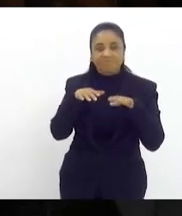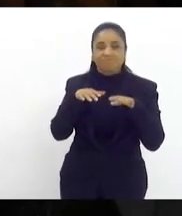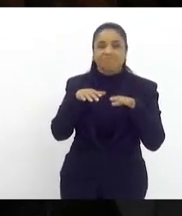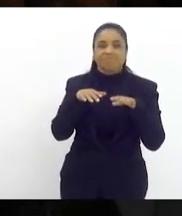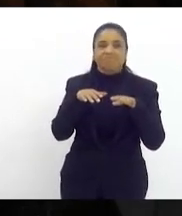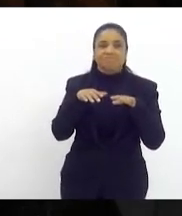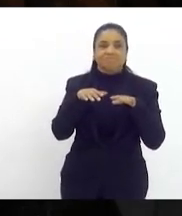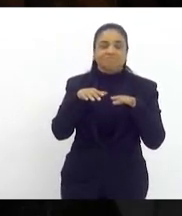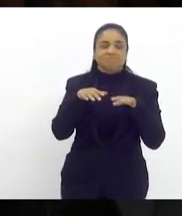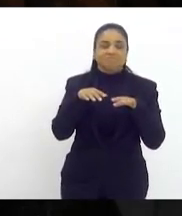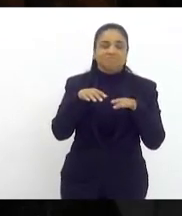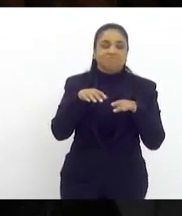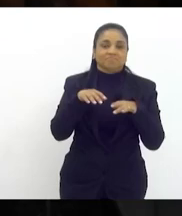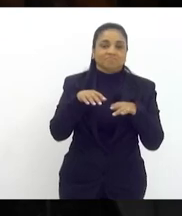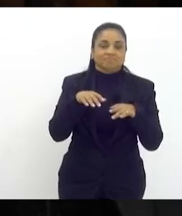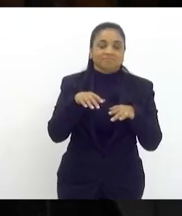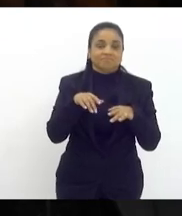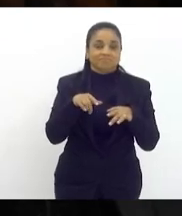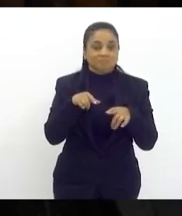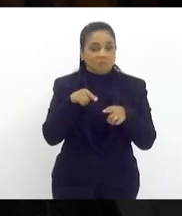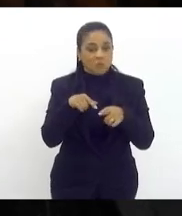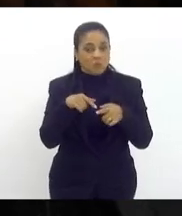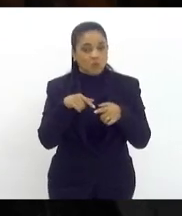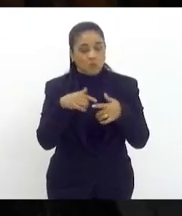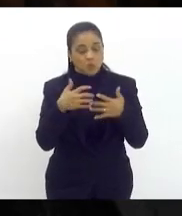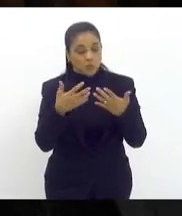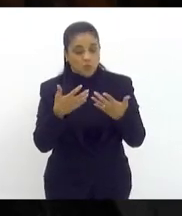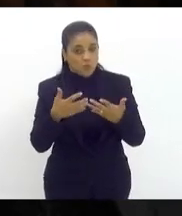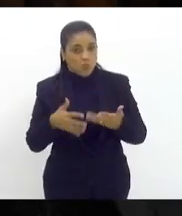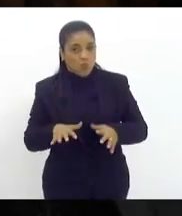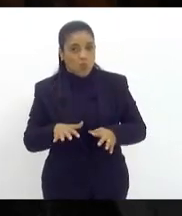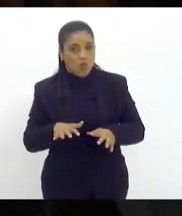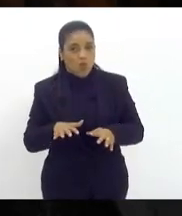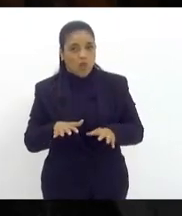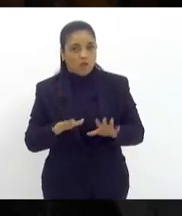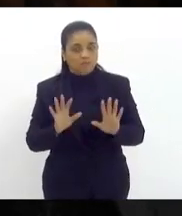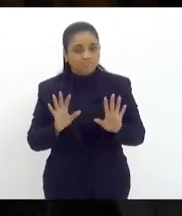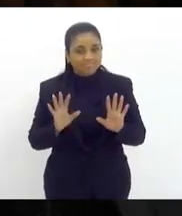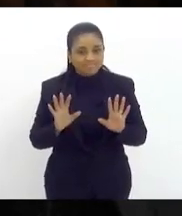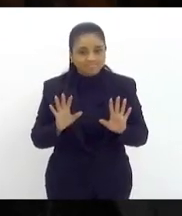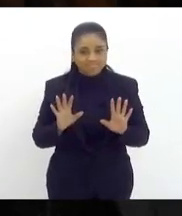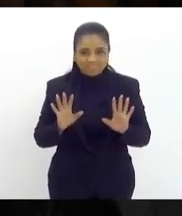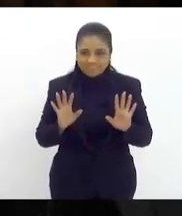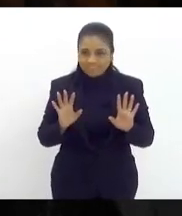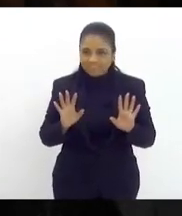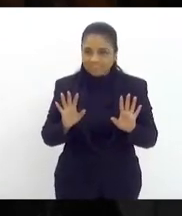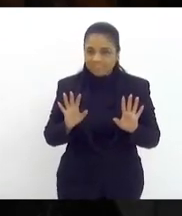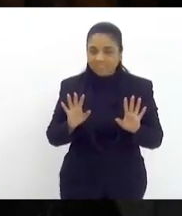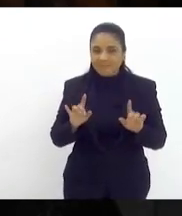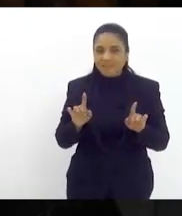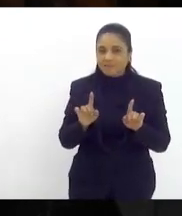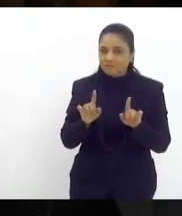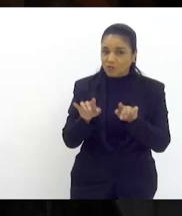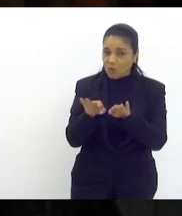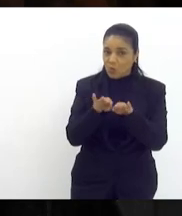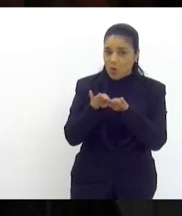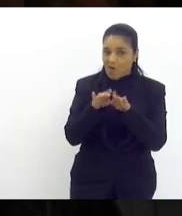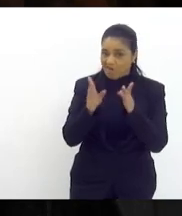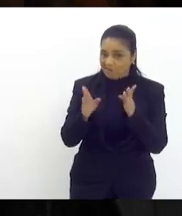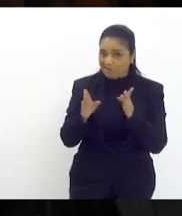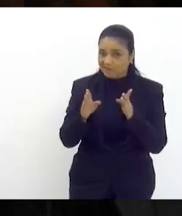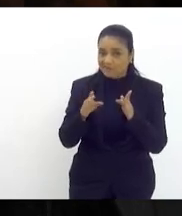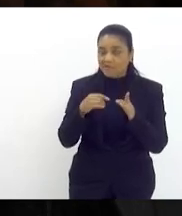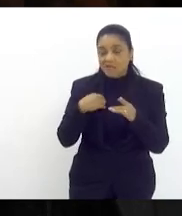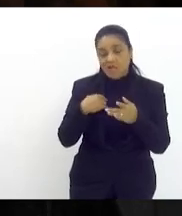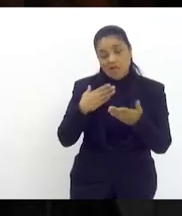queira entrar nesse engordo senhora presidente então queria trazer essa questão evidente que ainda não está